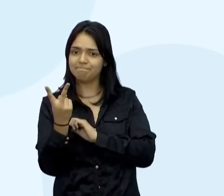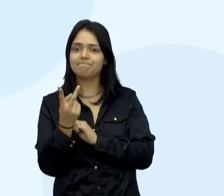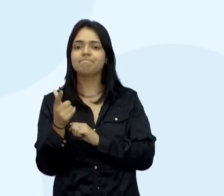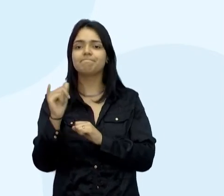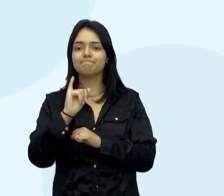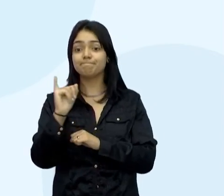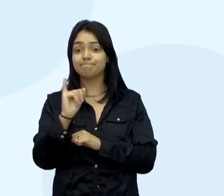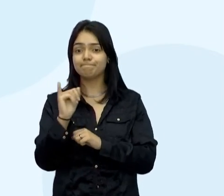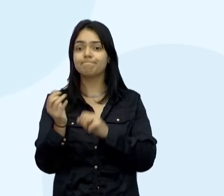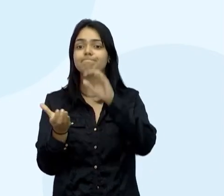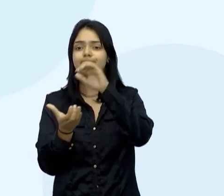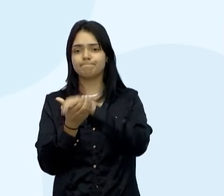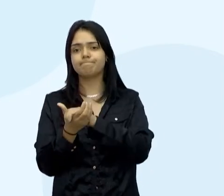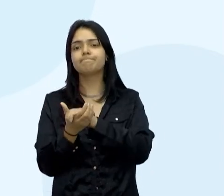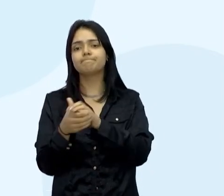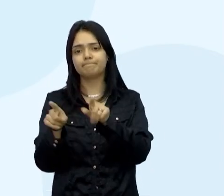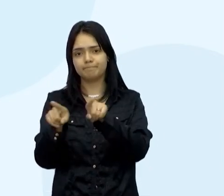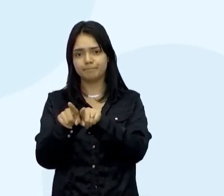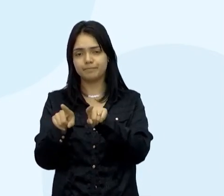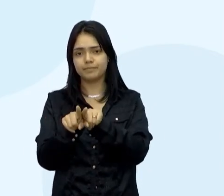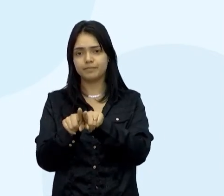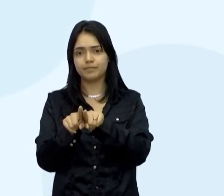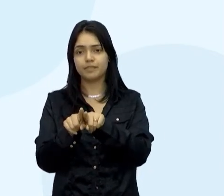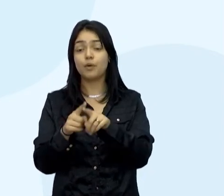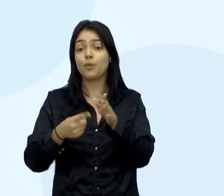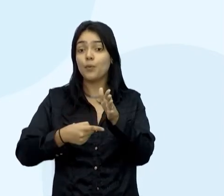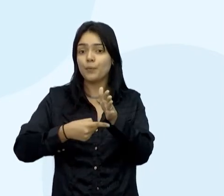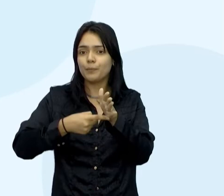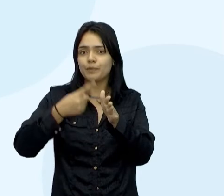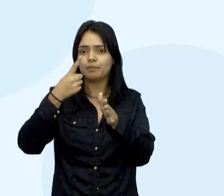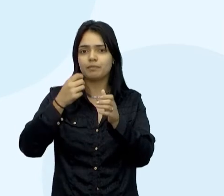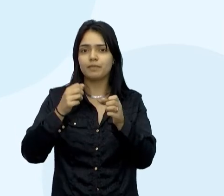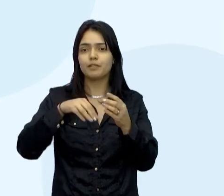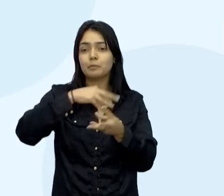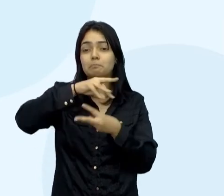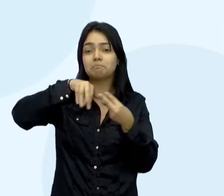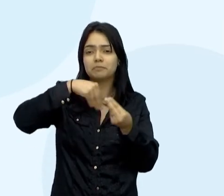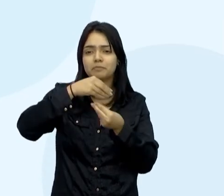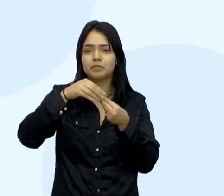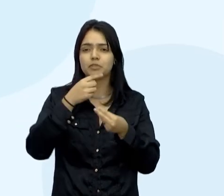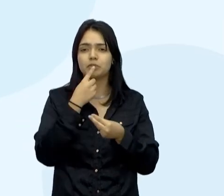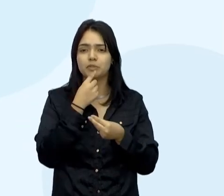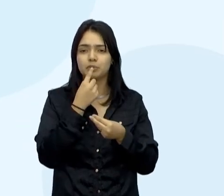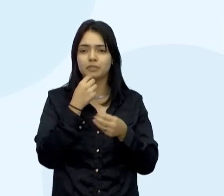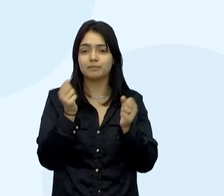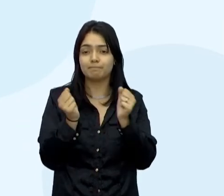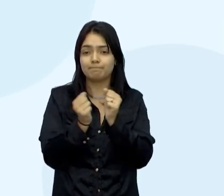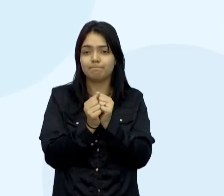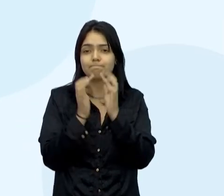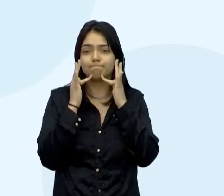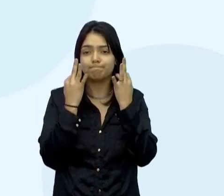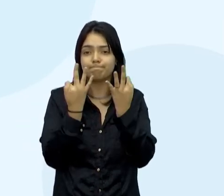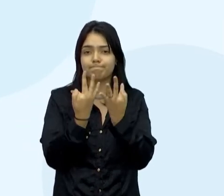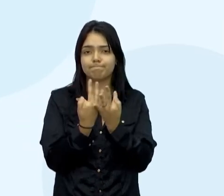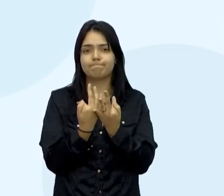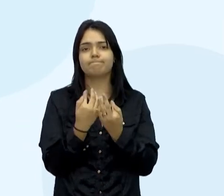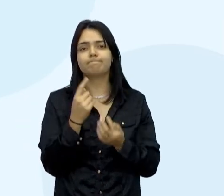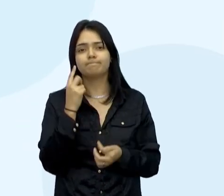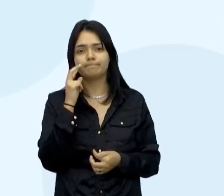né, um primeiro fator de consanguinidade. Então aqui eu apresento um fator de